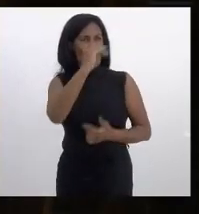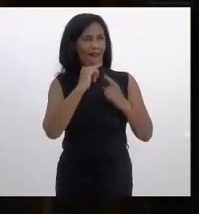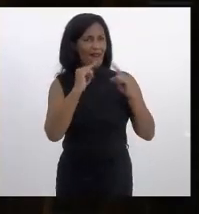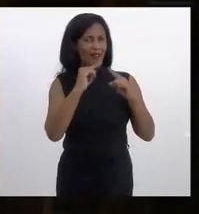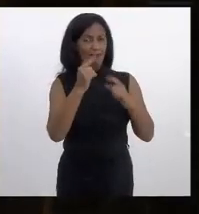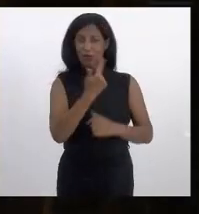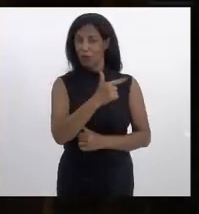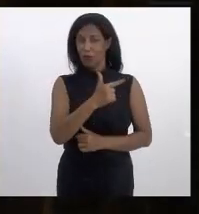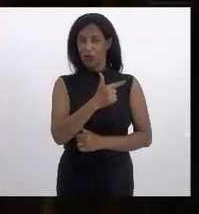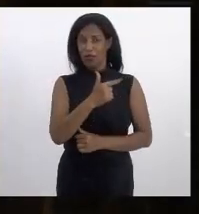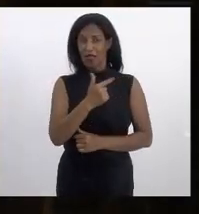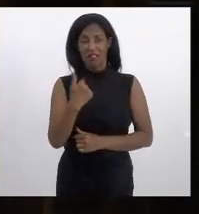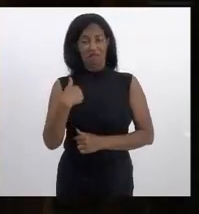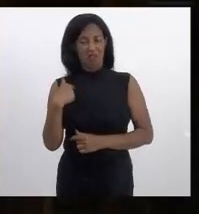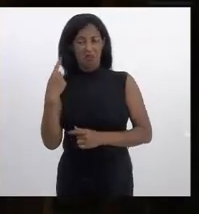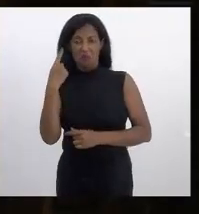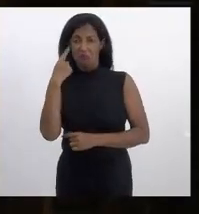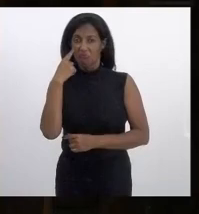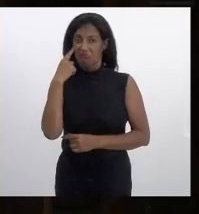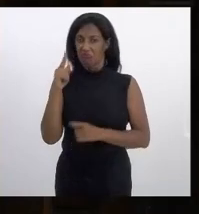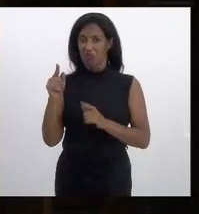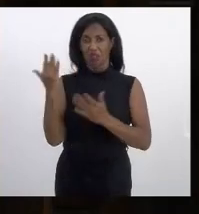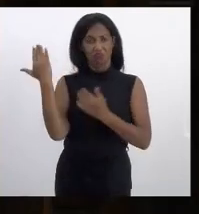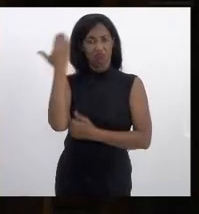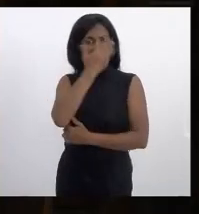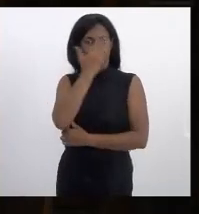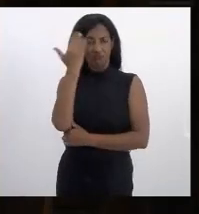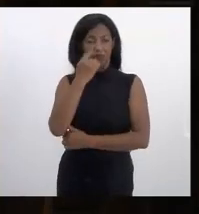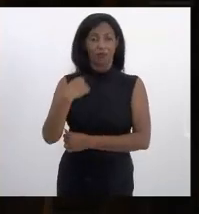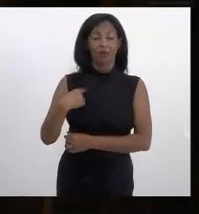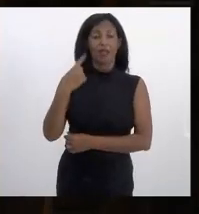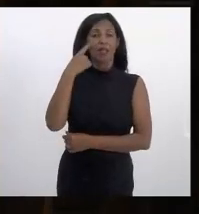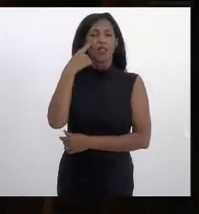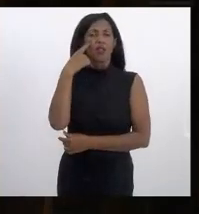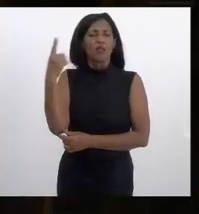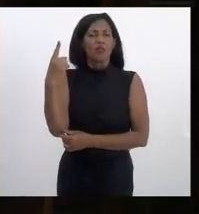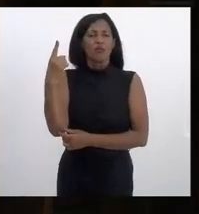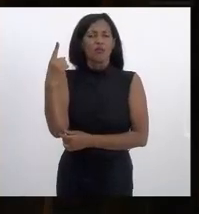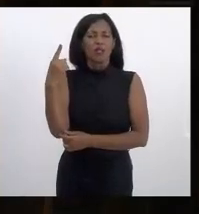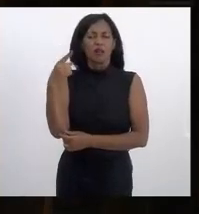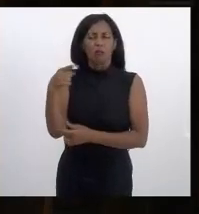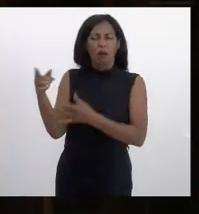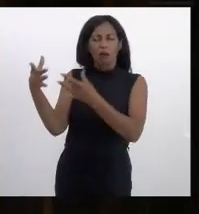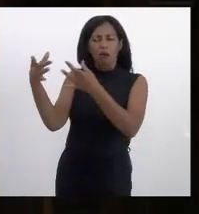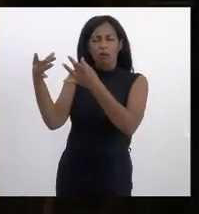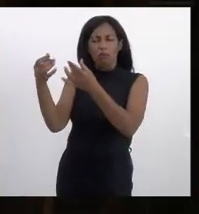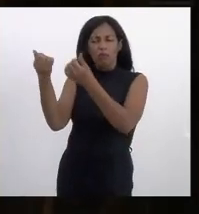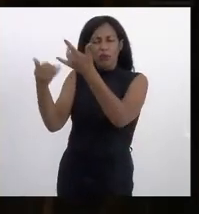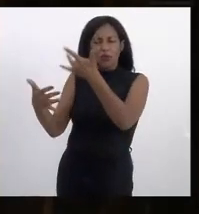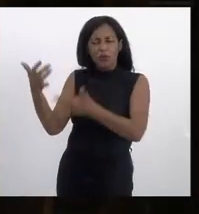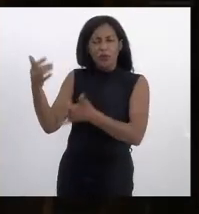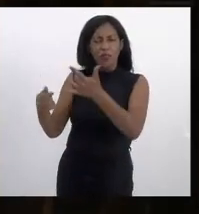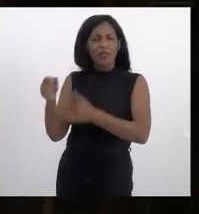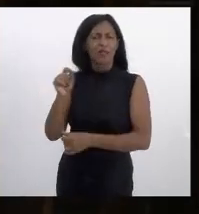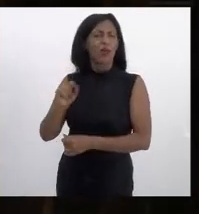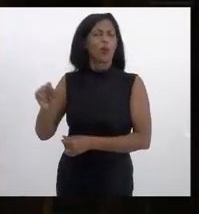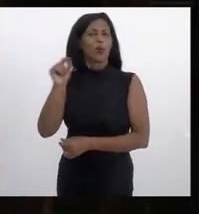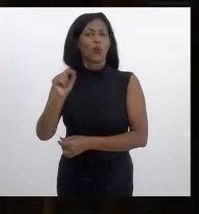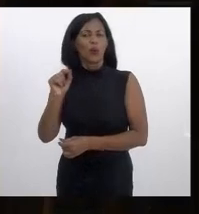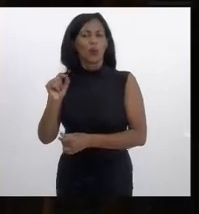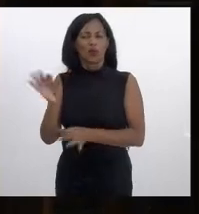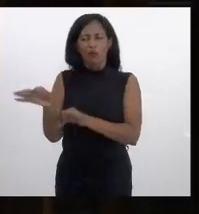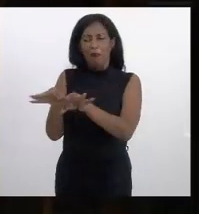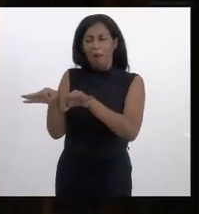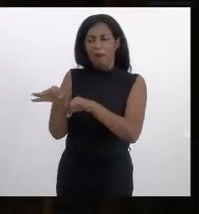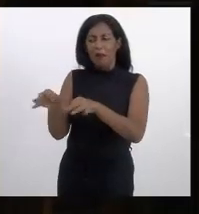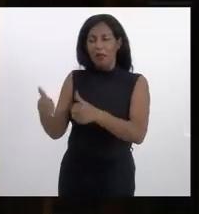continuo falando que não houve também até agora eu vim tendo uma tentativa de convencimento que o que foi feito foi